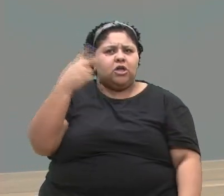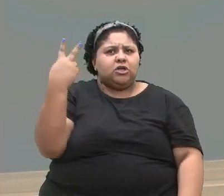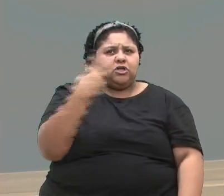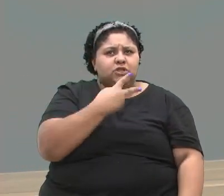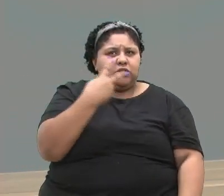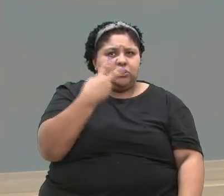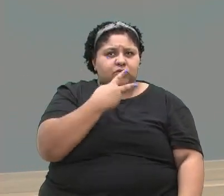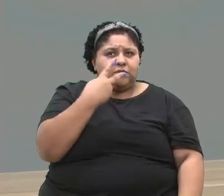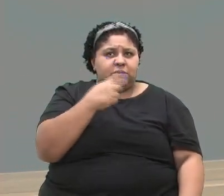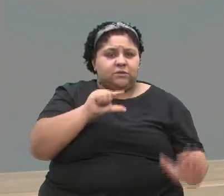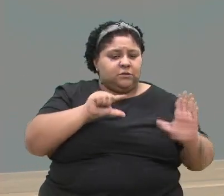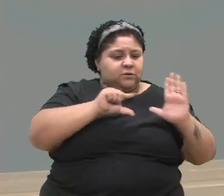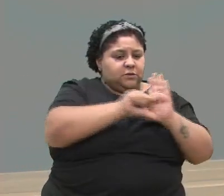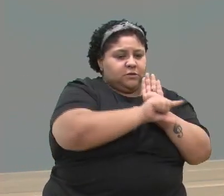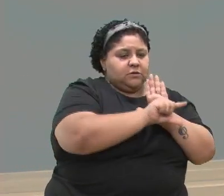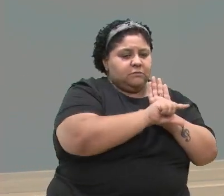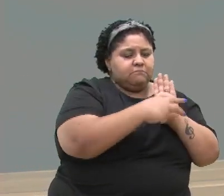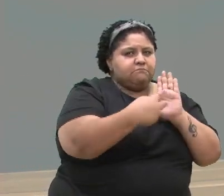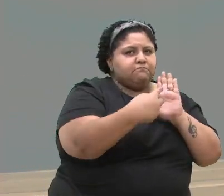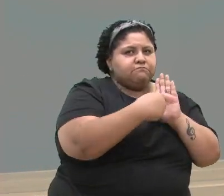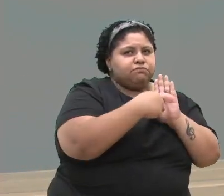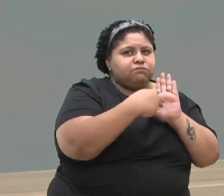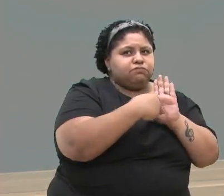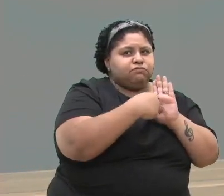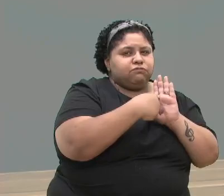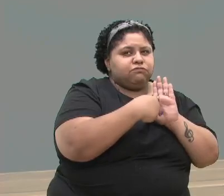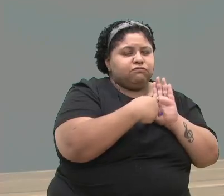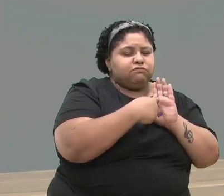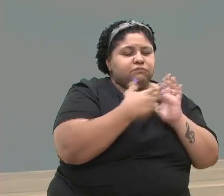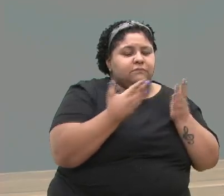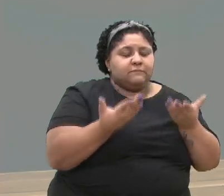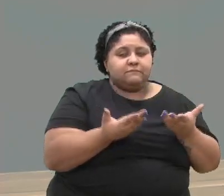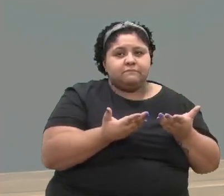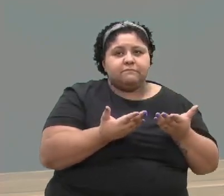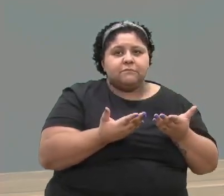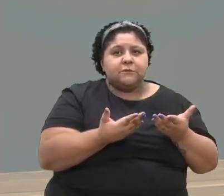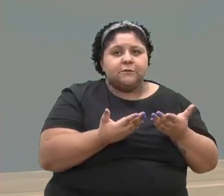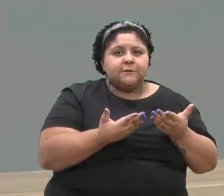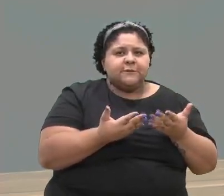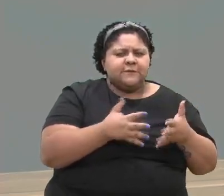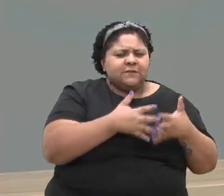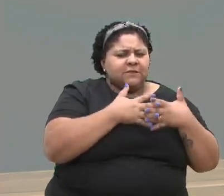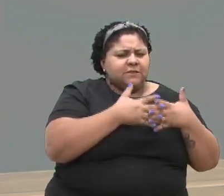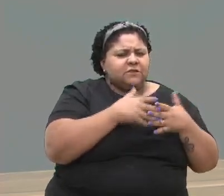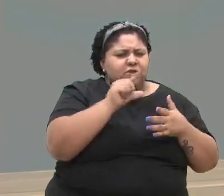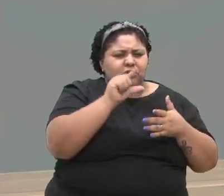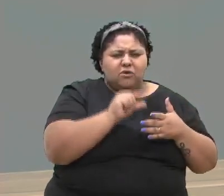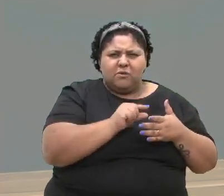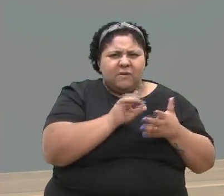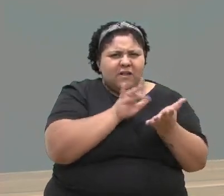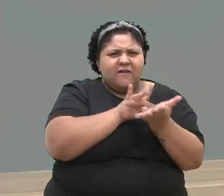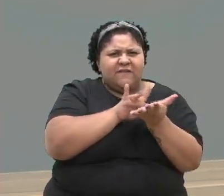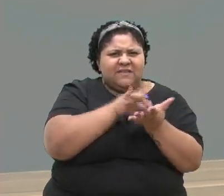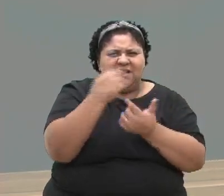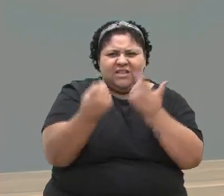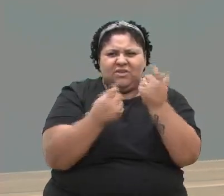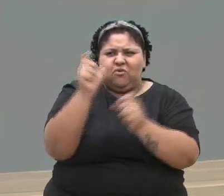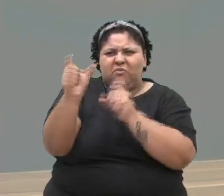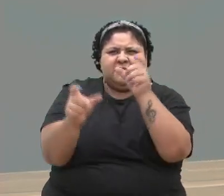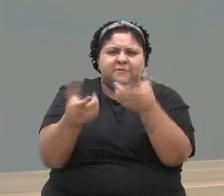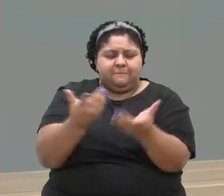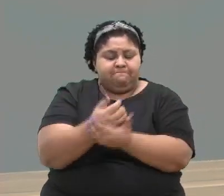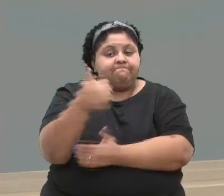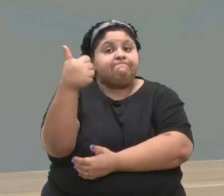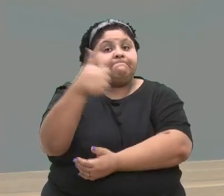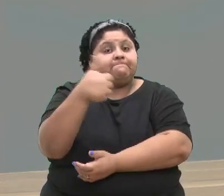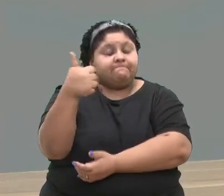nessa moção que chamam a atenção e me perturba pelo oportunismo de algumas pessoas.